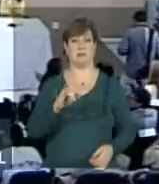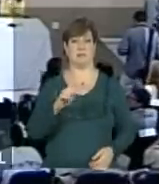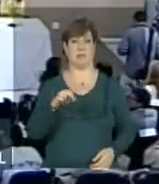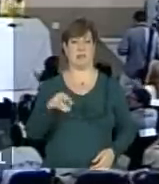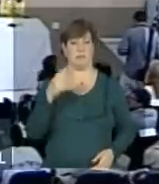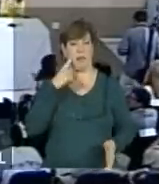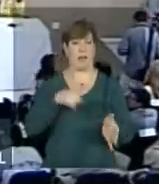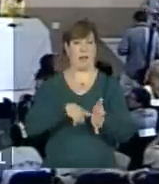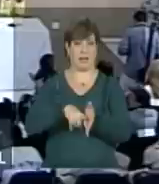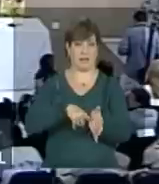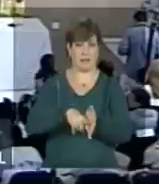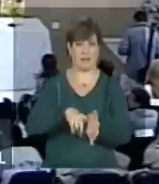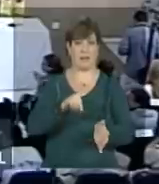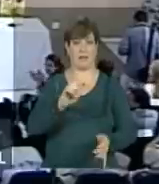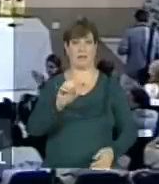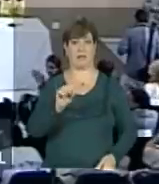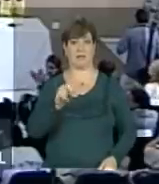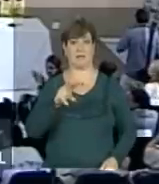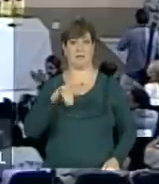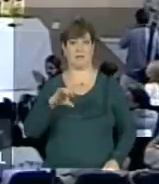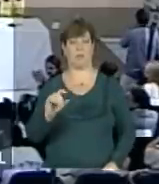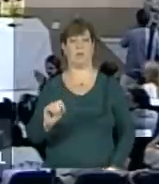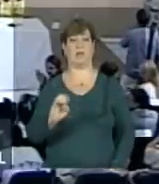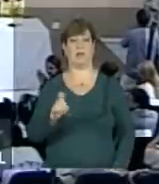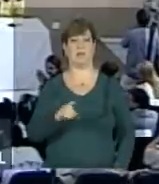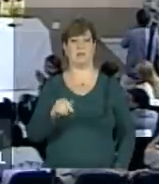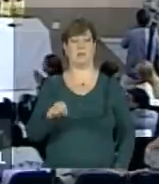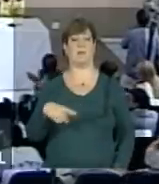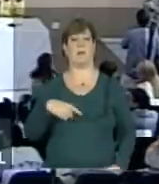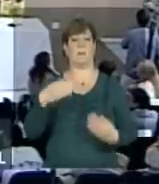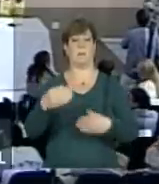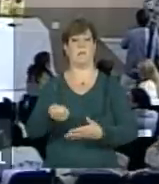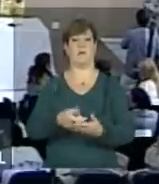Coexames, provas objetivas do Departamento da Polícia Federal.